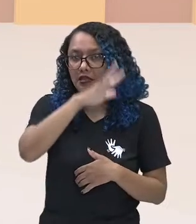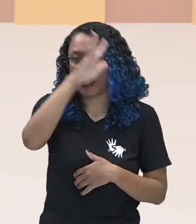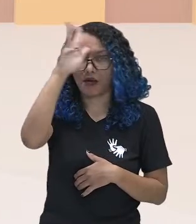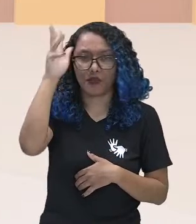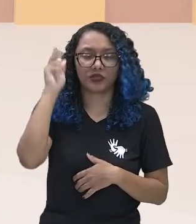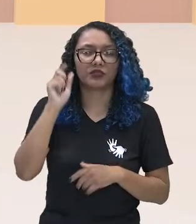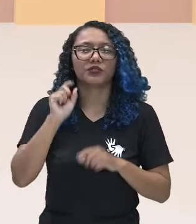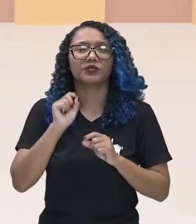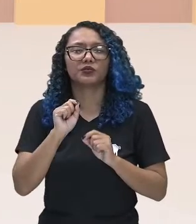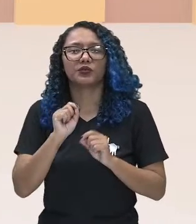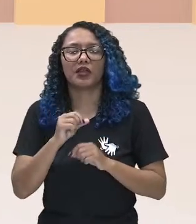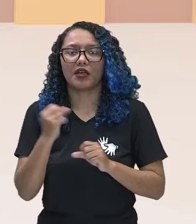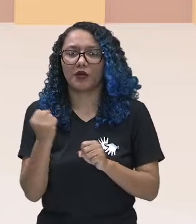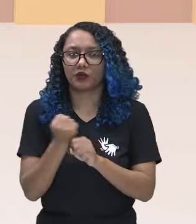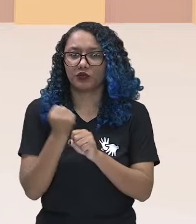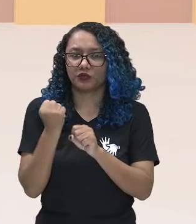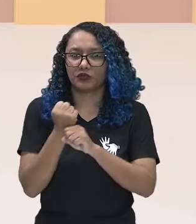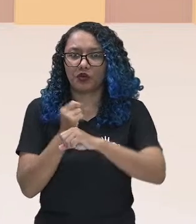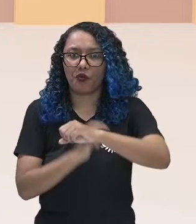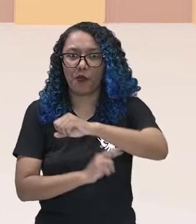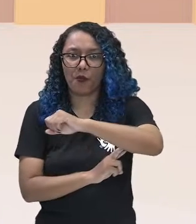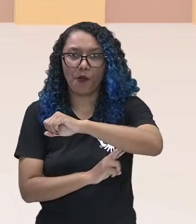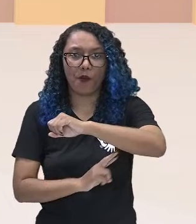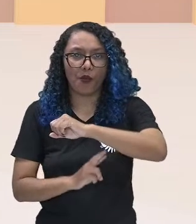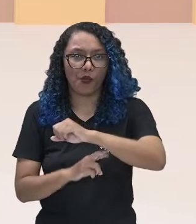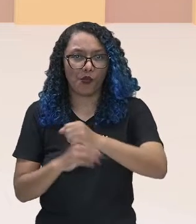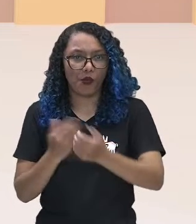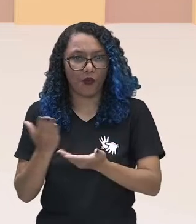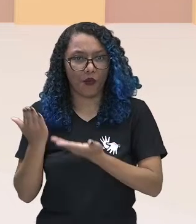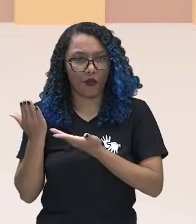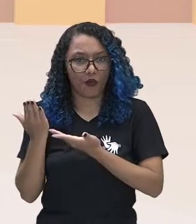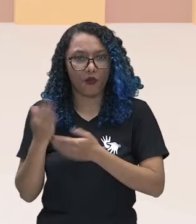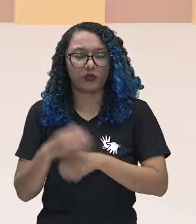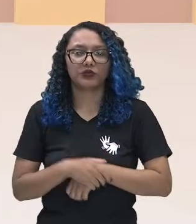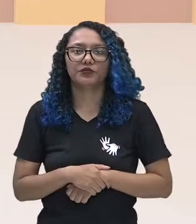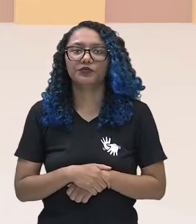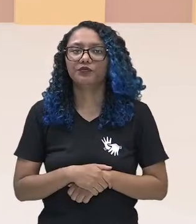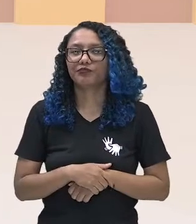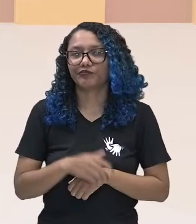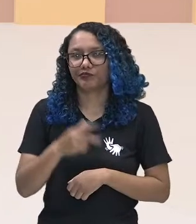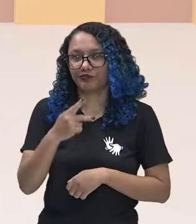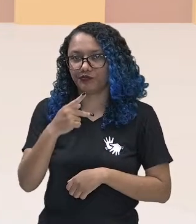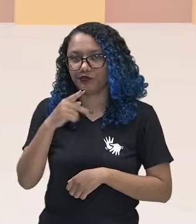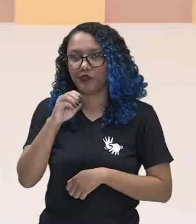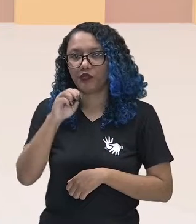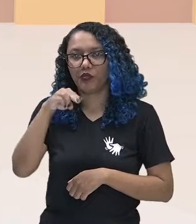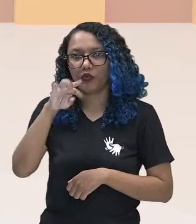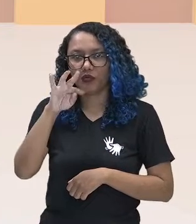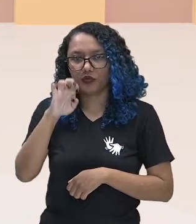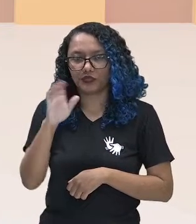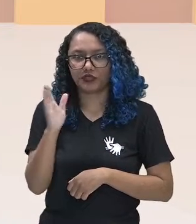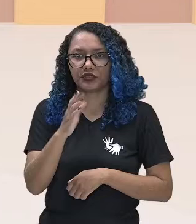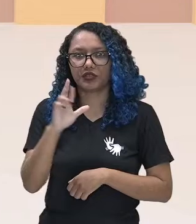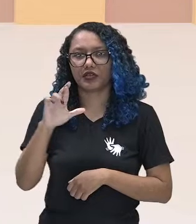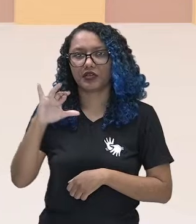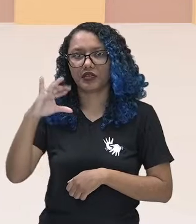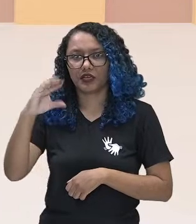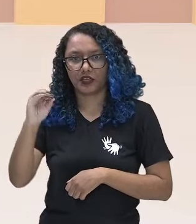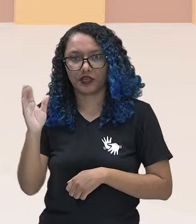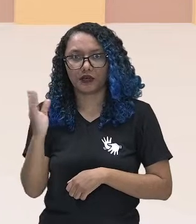a construção da ponte, né, muito conhecida aí como Ponte Rio Negro, né, como ficou